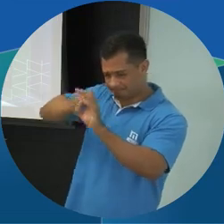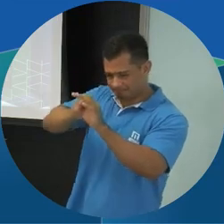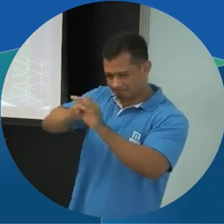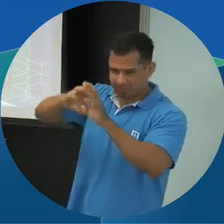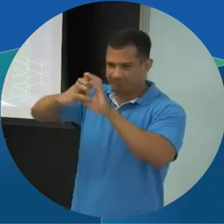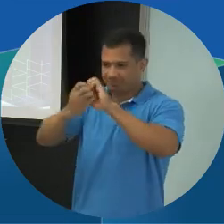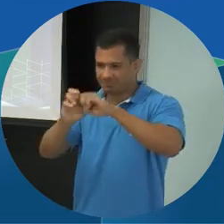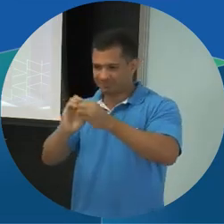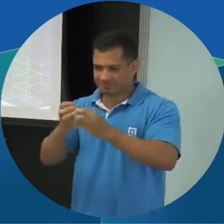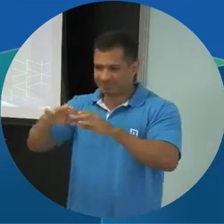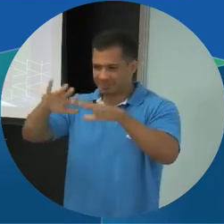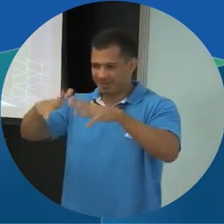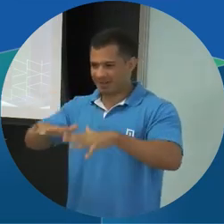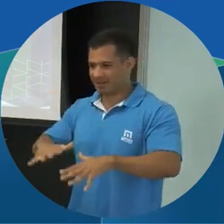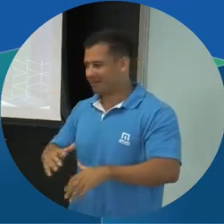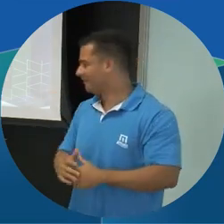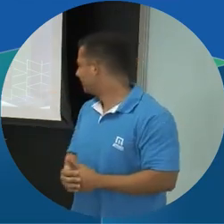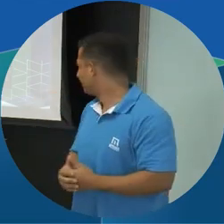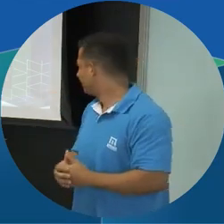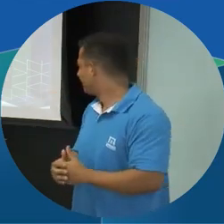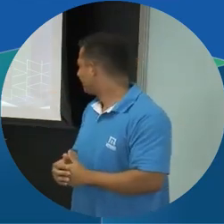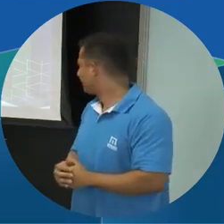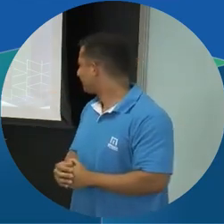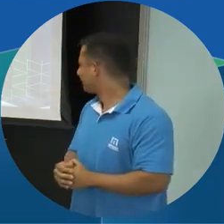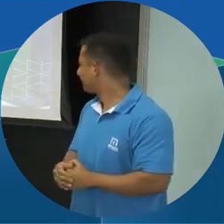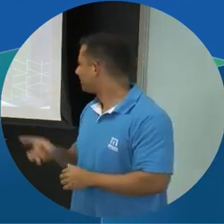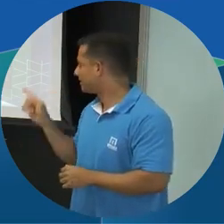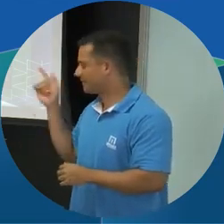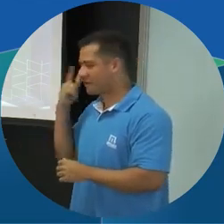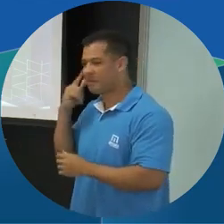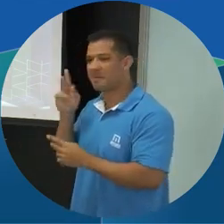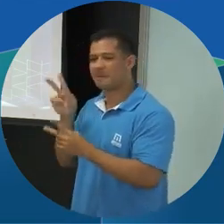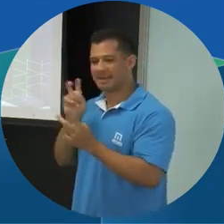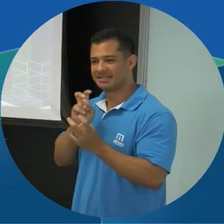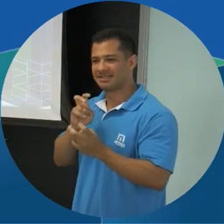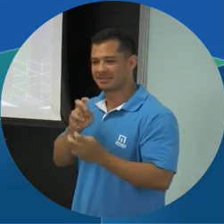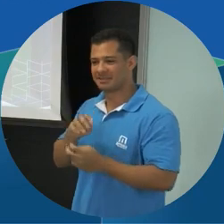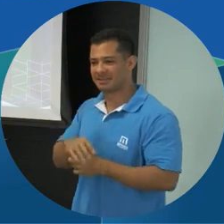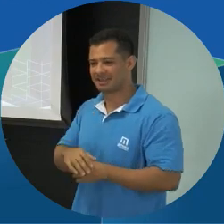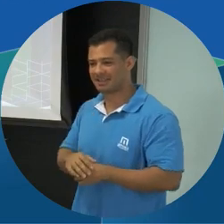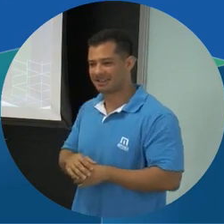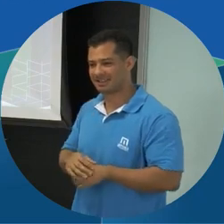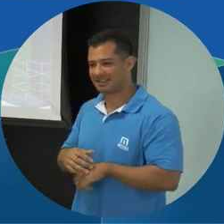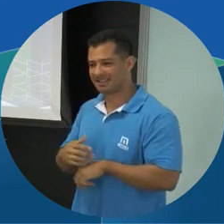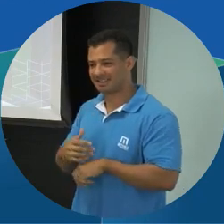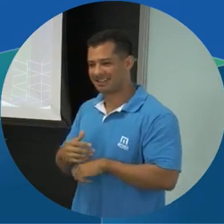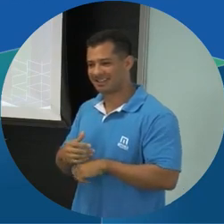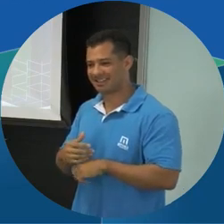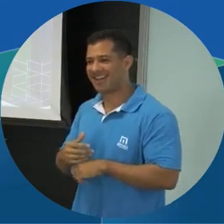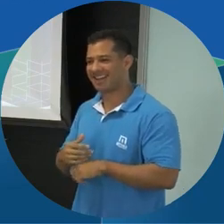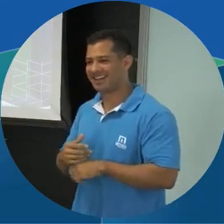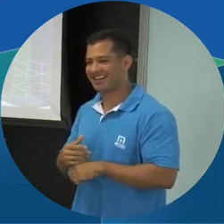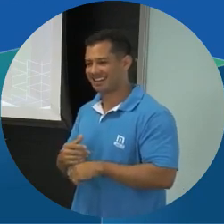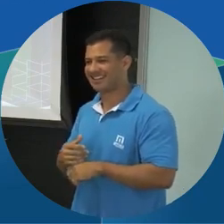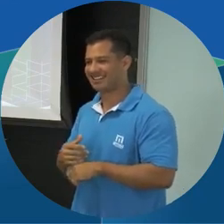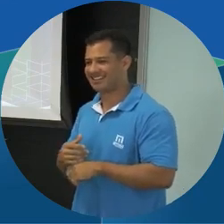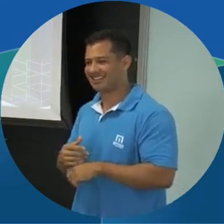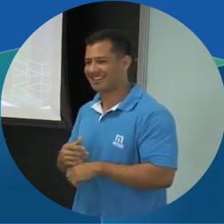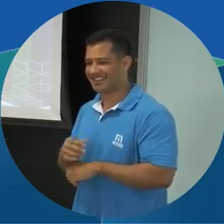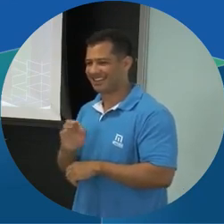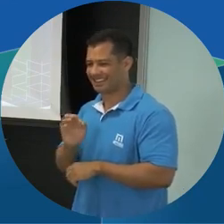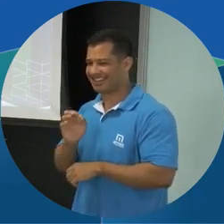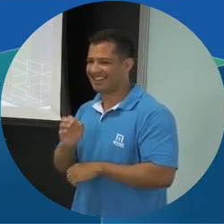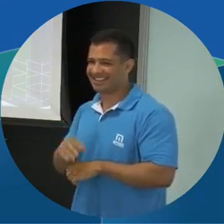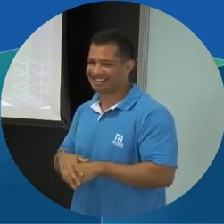perceber, né, que aí no vídeo a gente mostra que a estrutura metálica